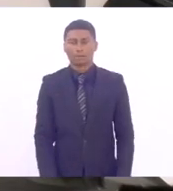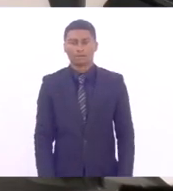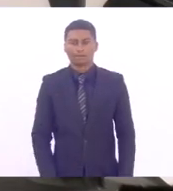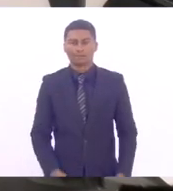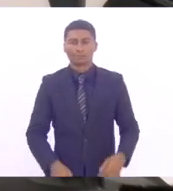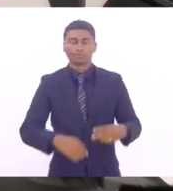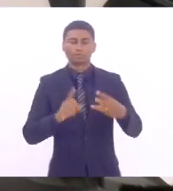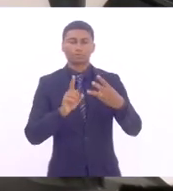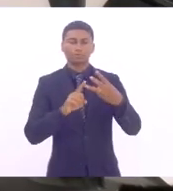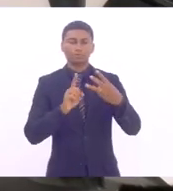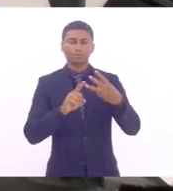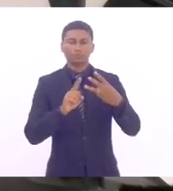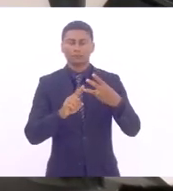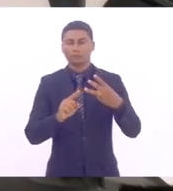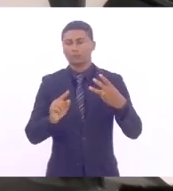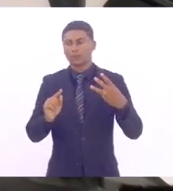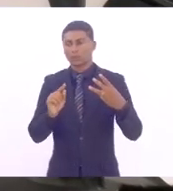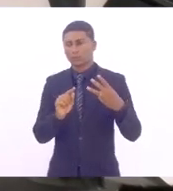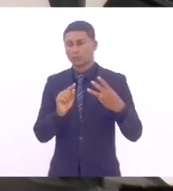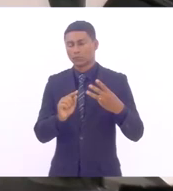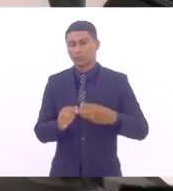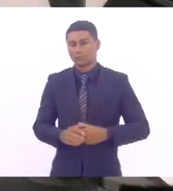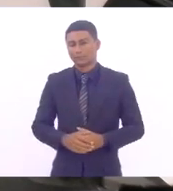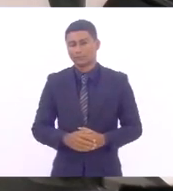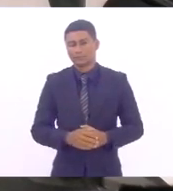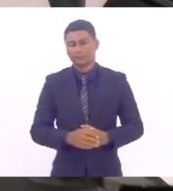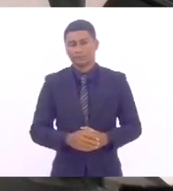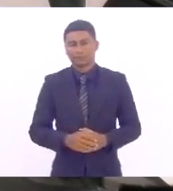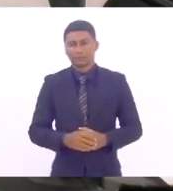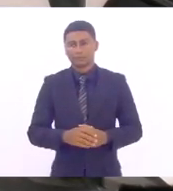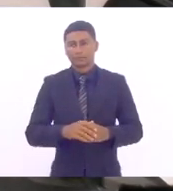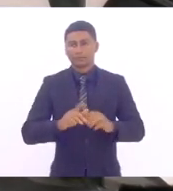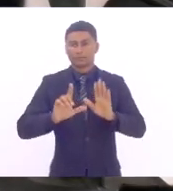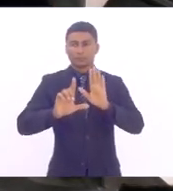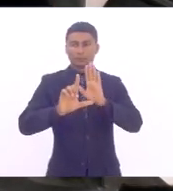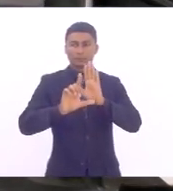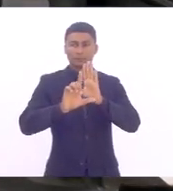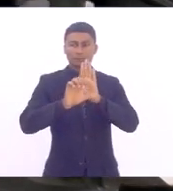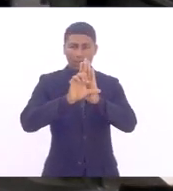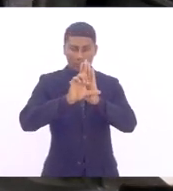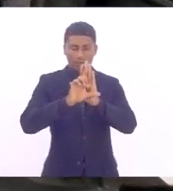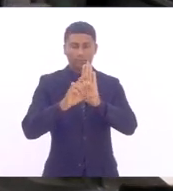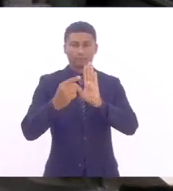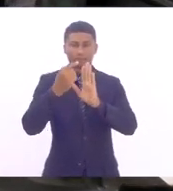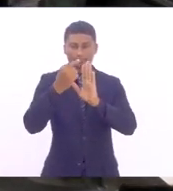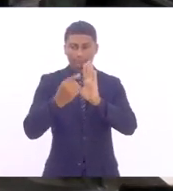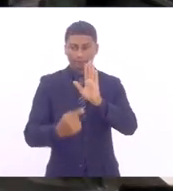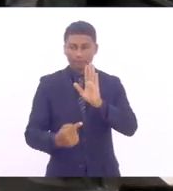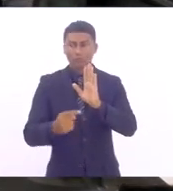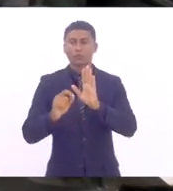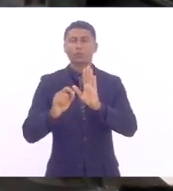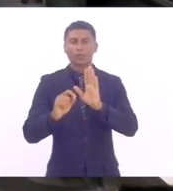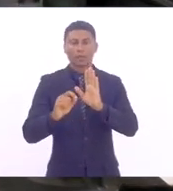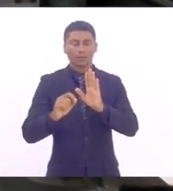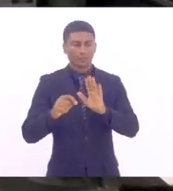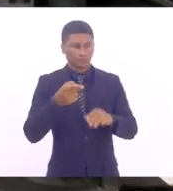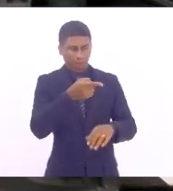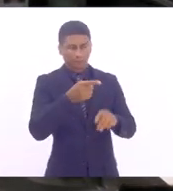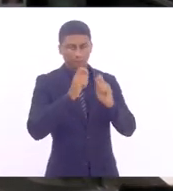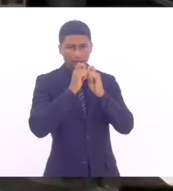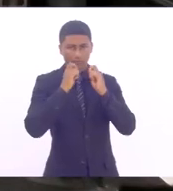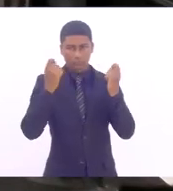Outro ponto, senhores, que quero trazer, além da inconstitucionalidade que entendo de se obrigar uma associação